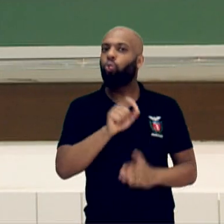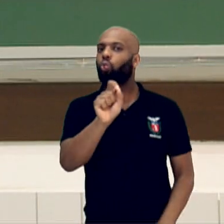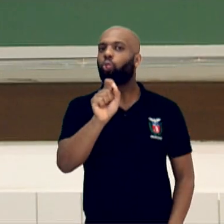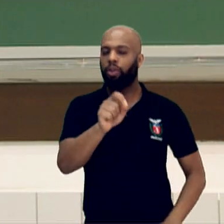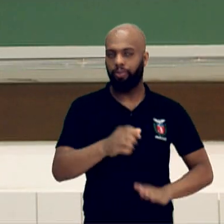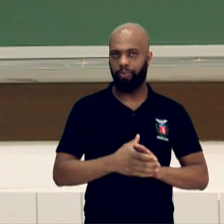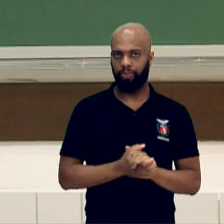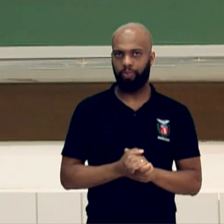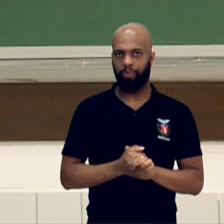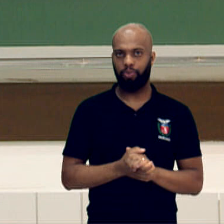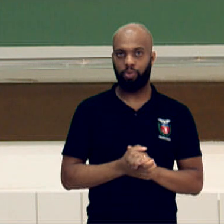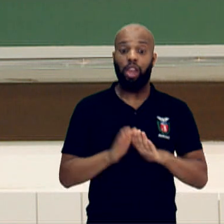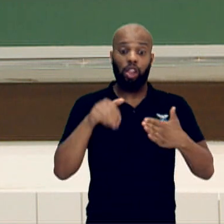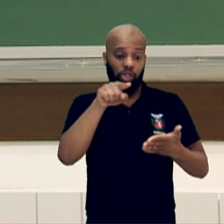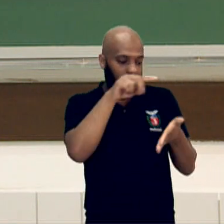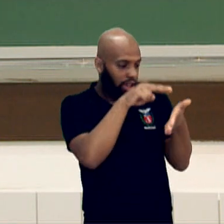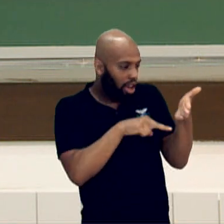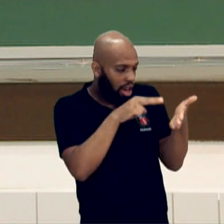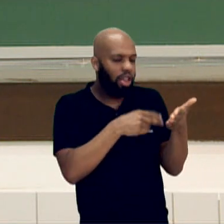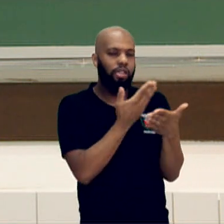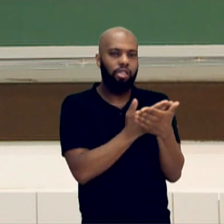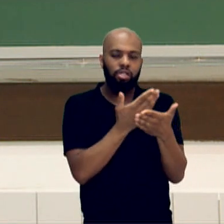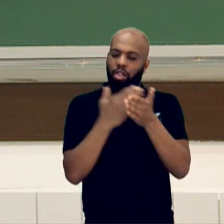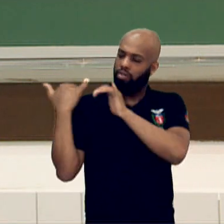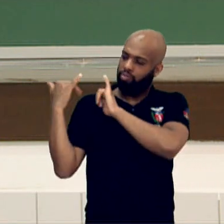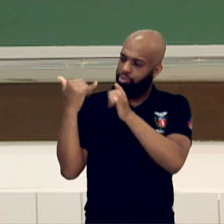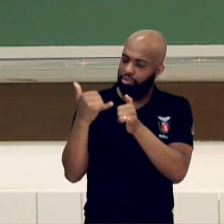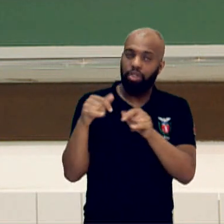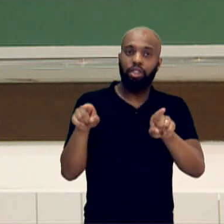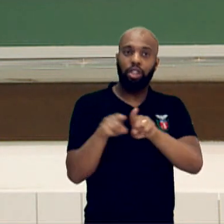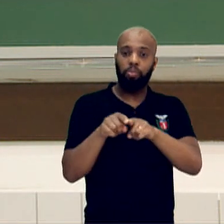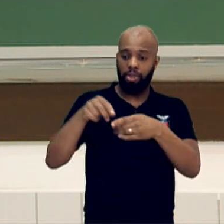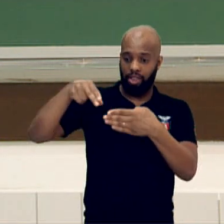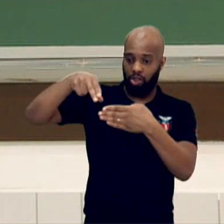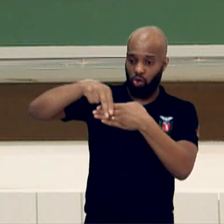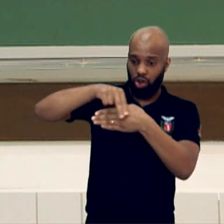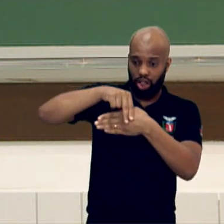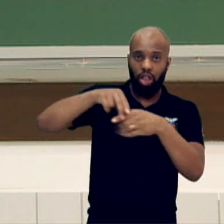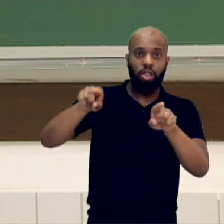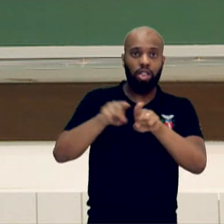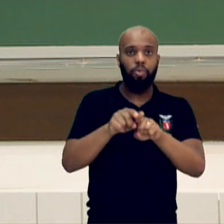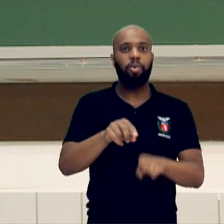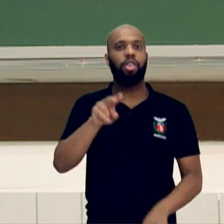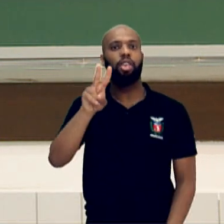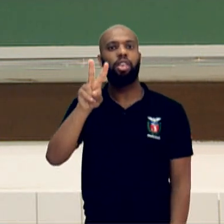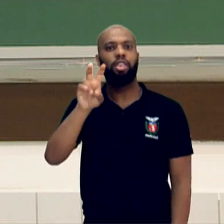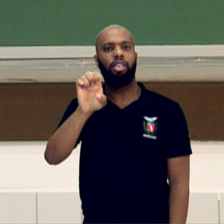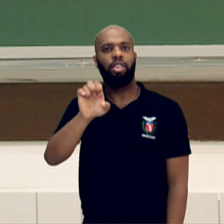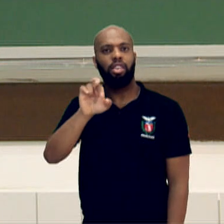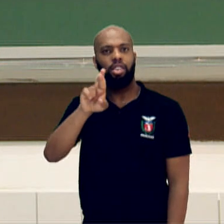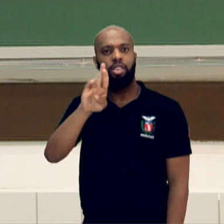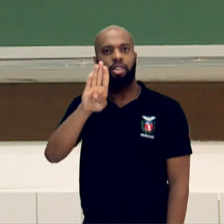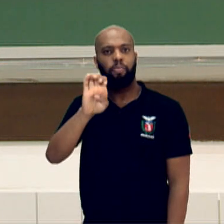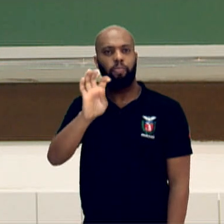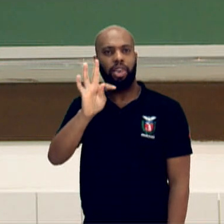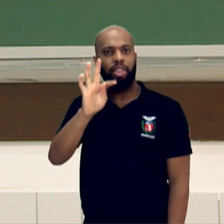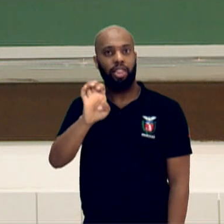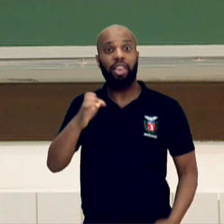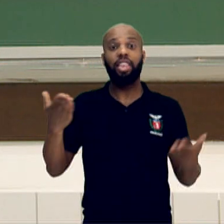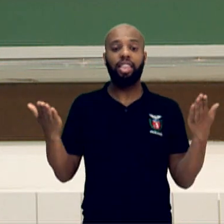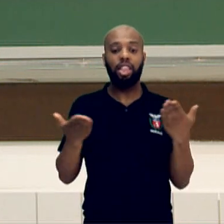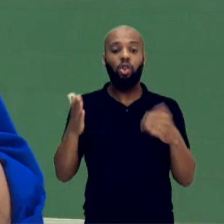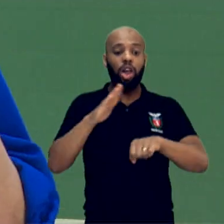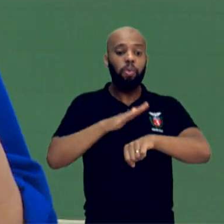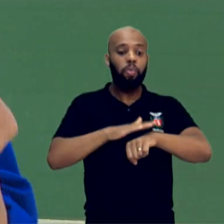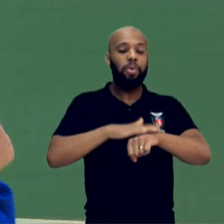Então, você leu e estudou algumas lendas, cordéis e também verbete, que foram as nossas aulas. Agora é a sua vez.